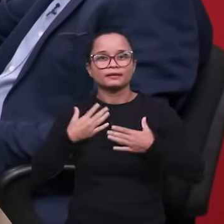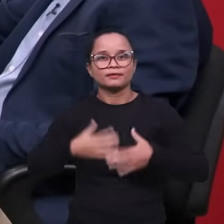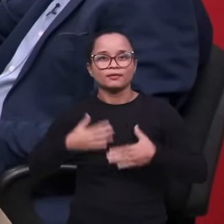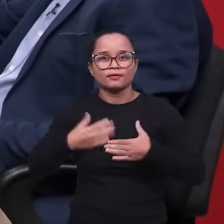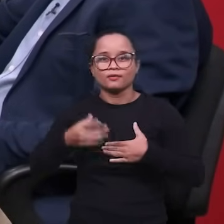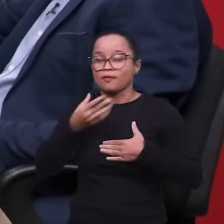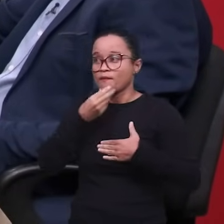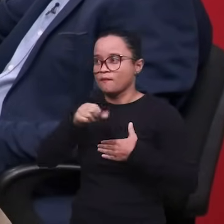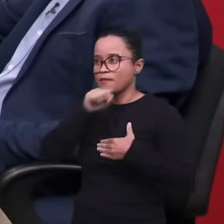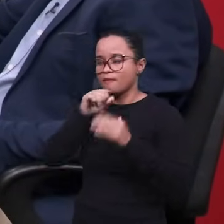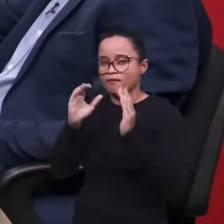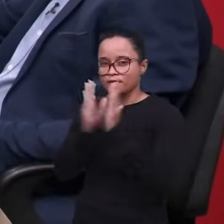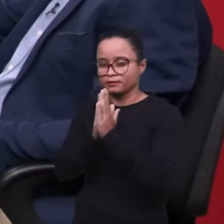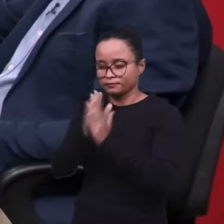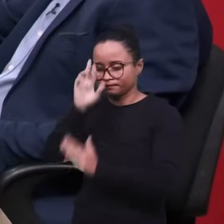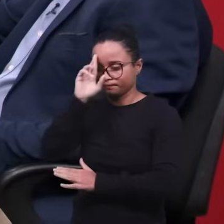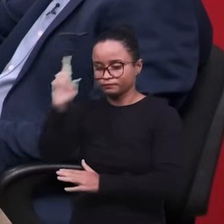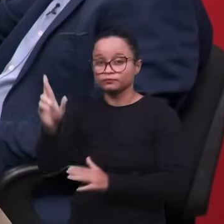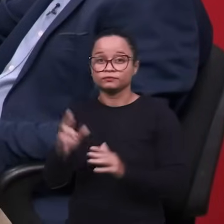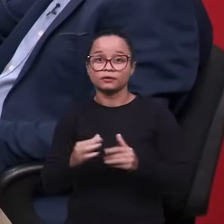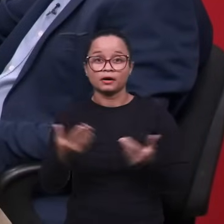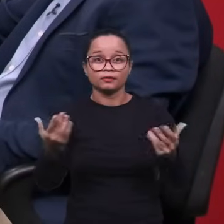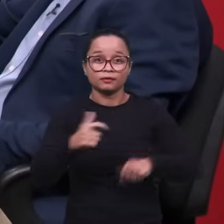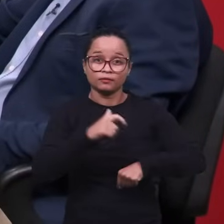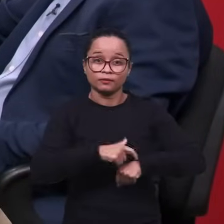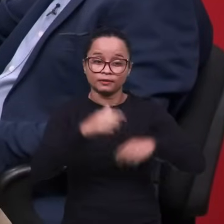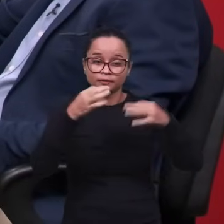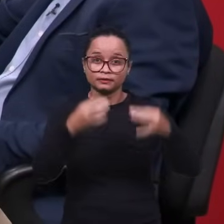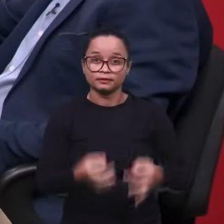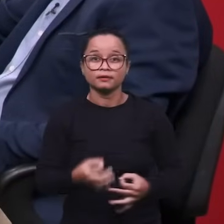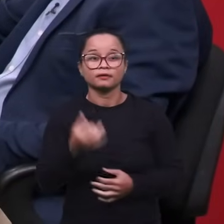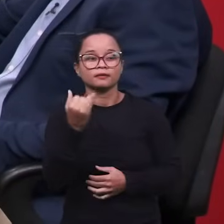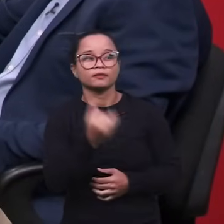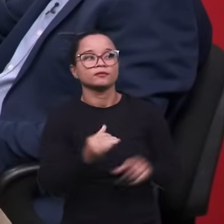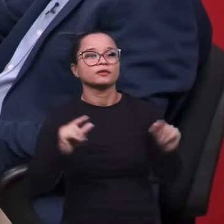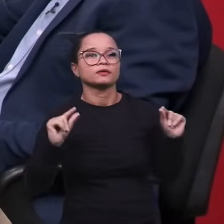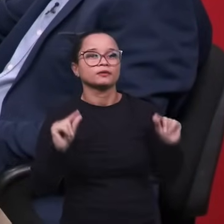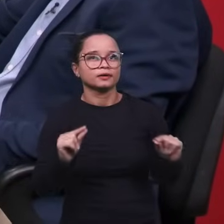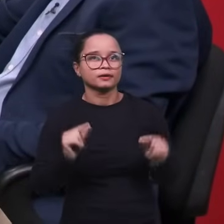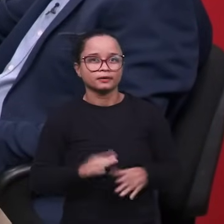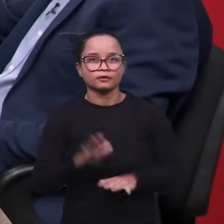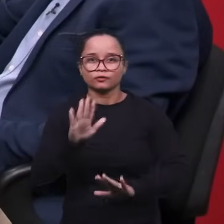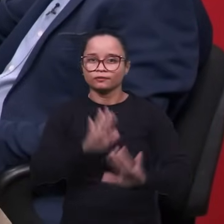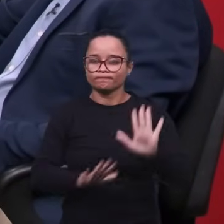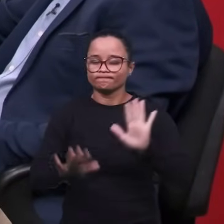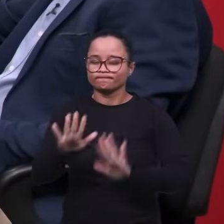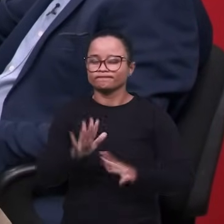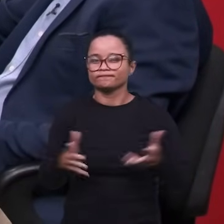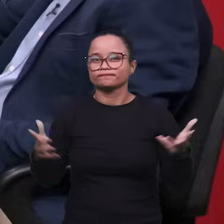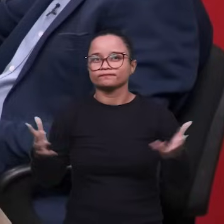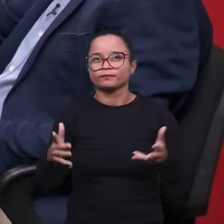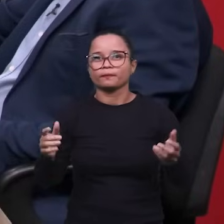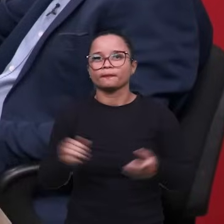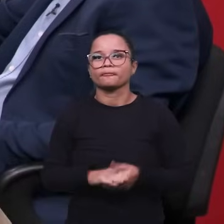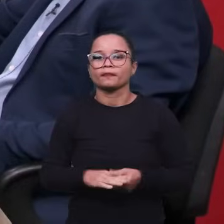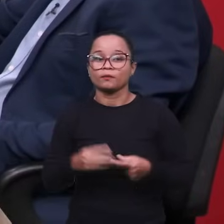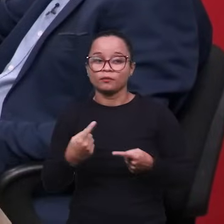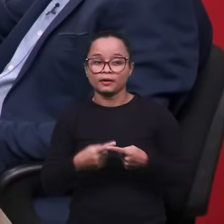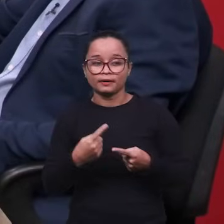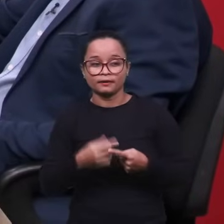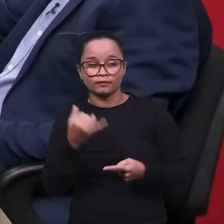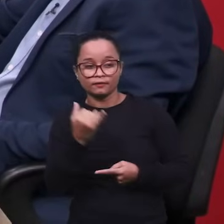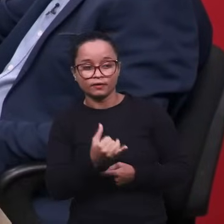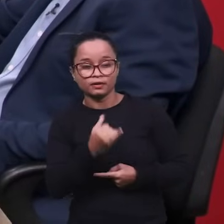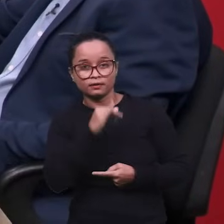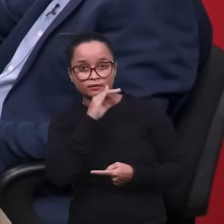buscar o Senhor, de orar ao Senhor, para o Senhor te dizer o momento certo, o que você vai falar. E tem que ter muito cuidado, porque às vezes uma palavra mal